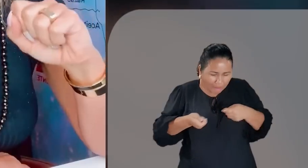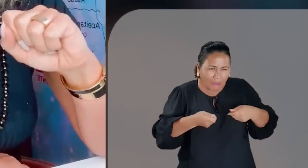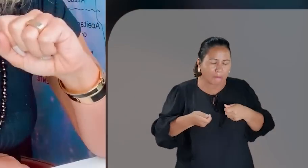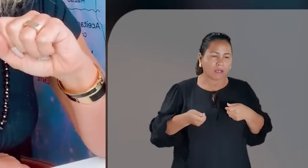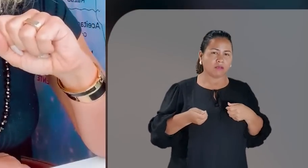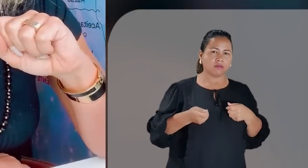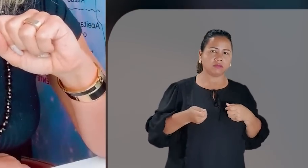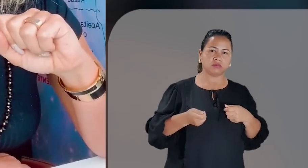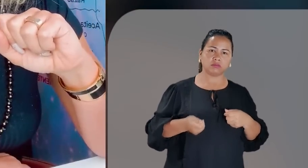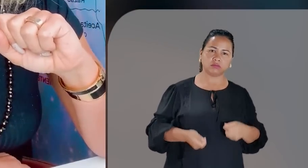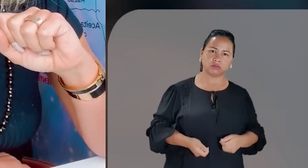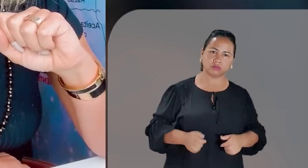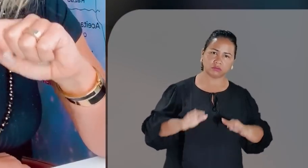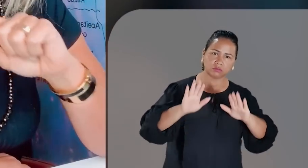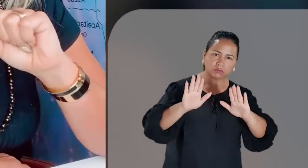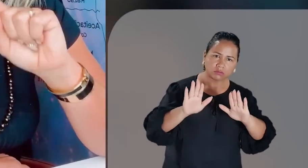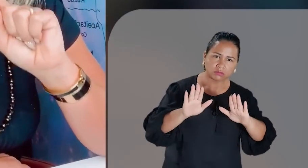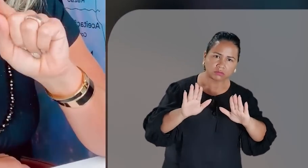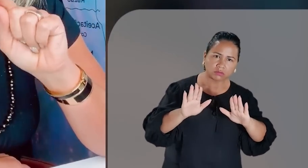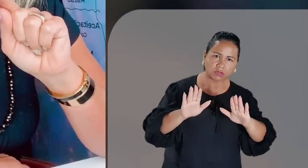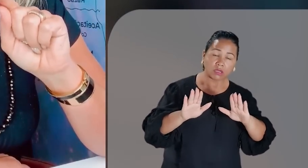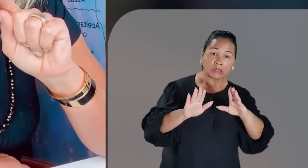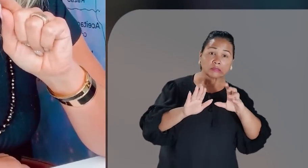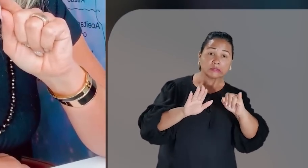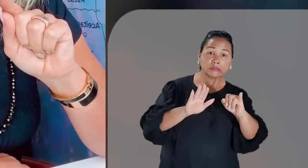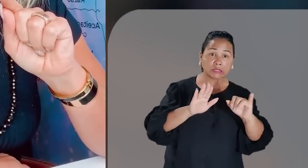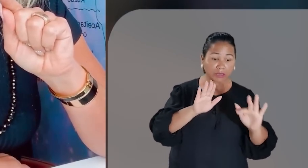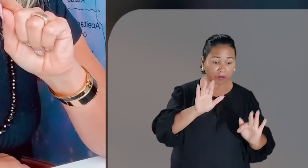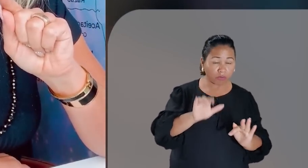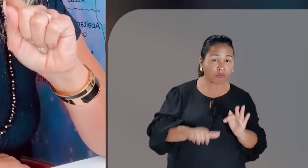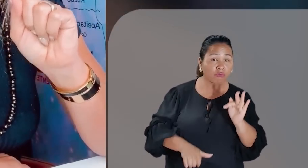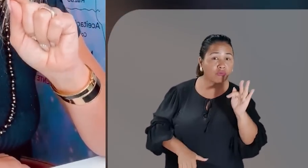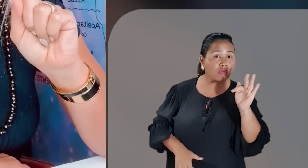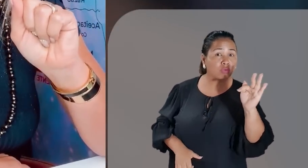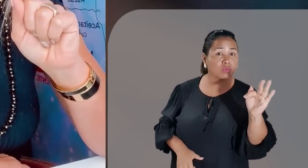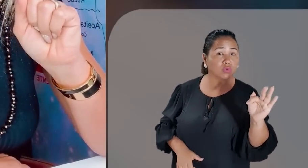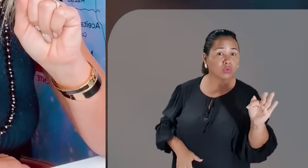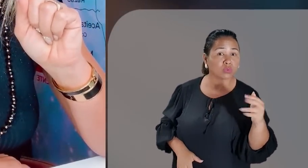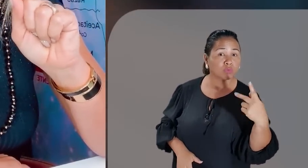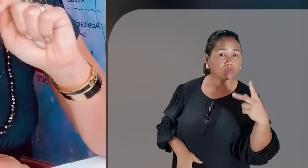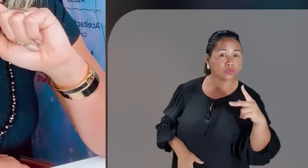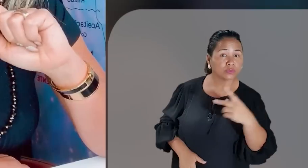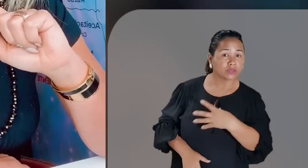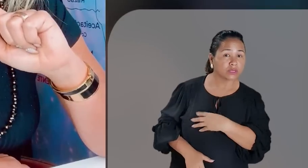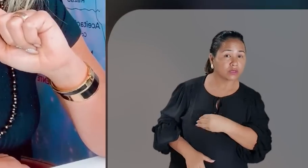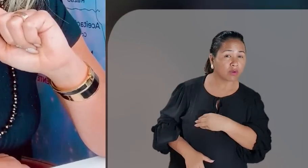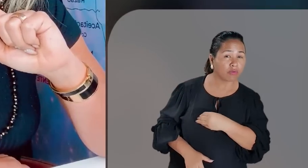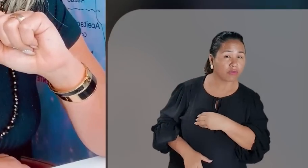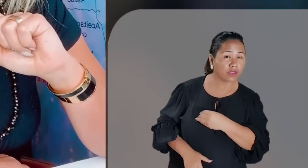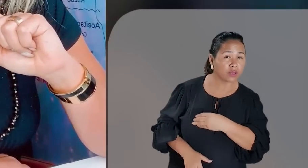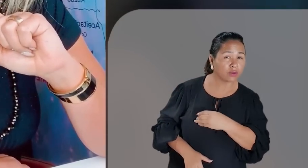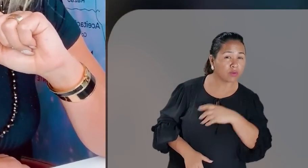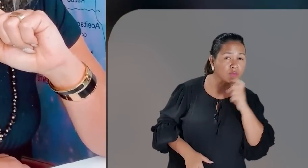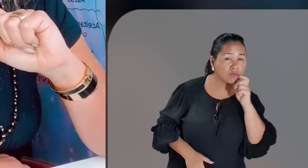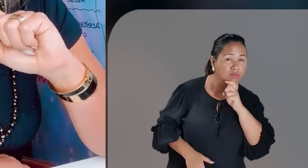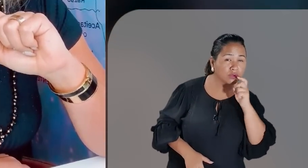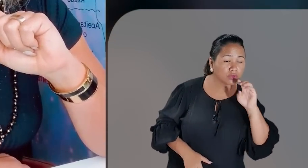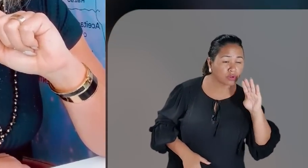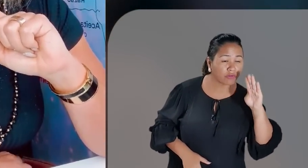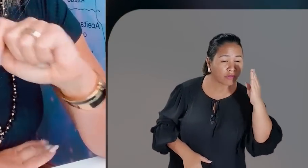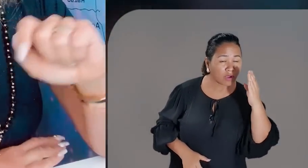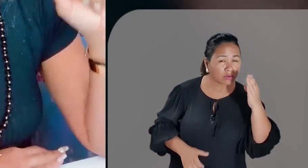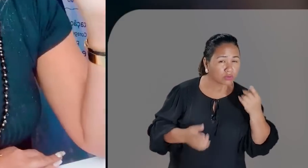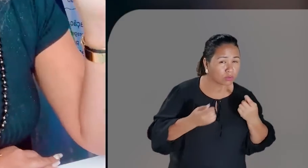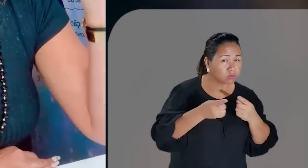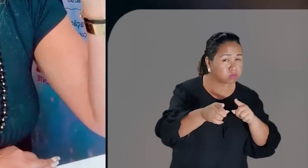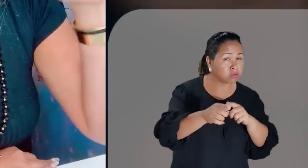fraquezas, e o teu filho fizer o mesmo com você, enganar você, quando